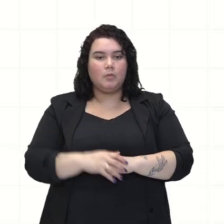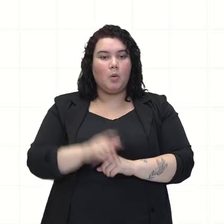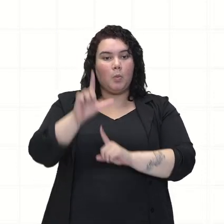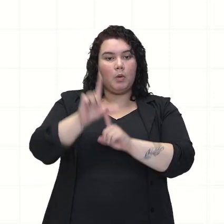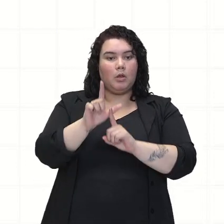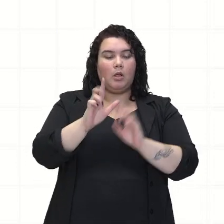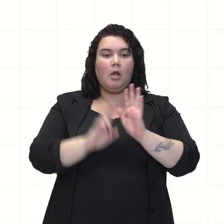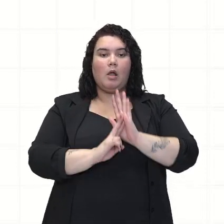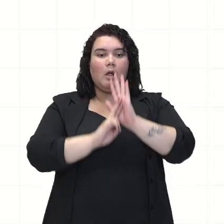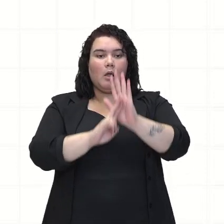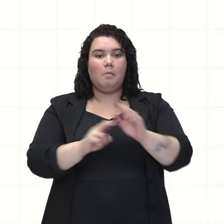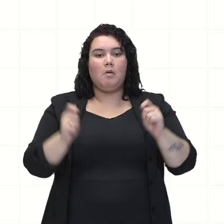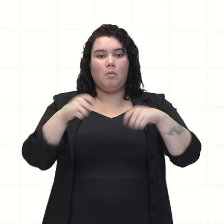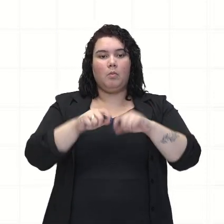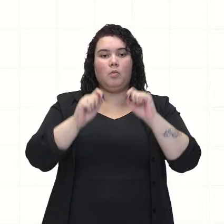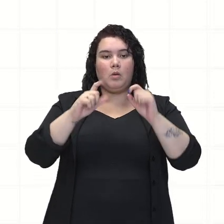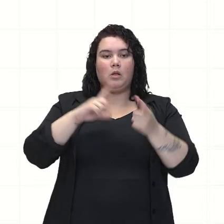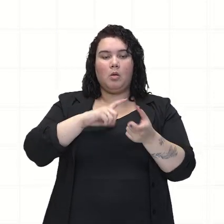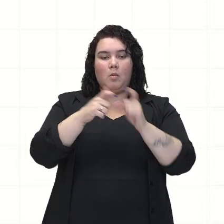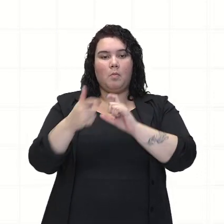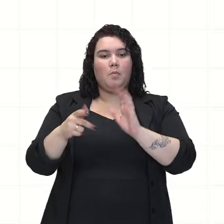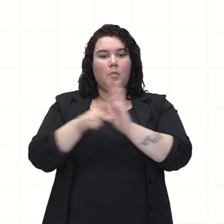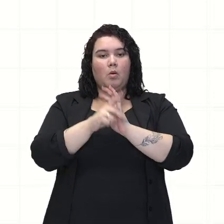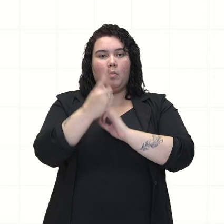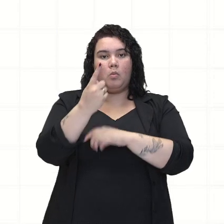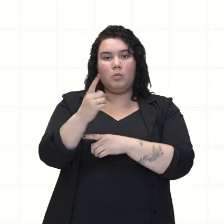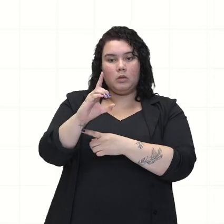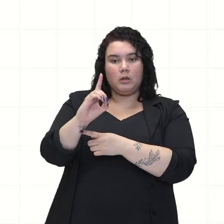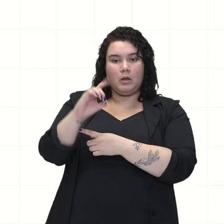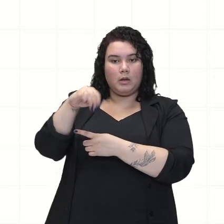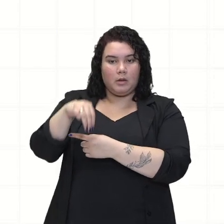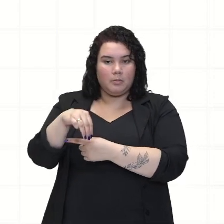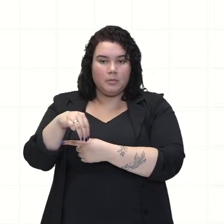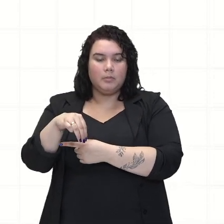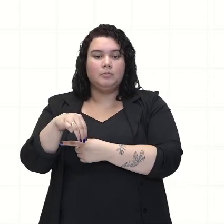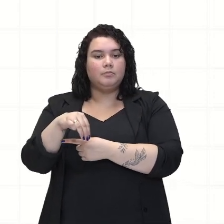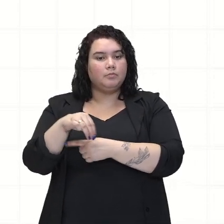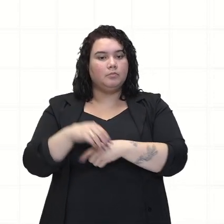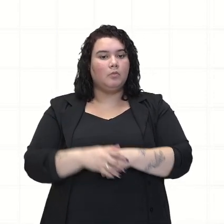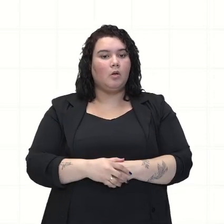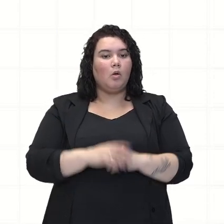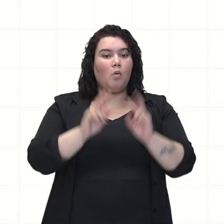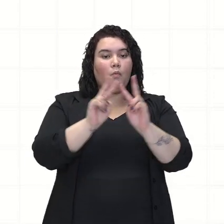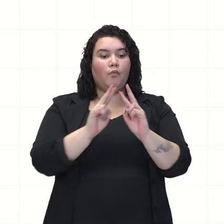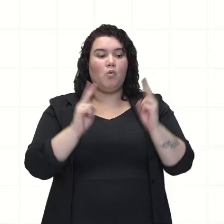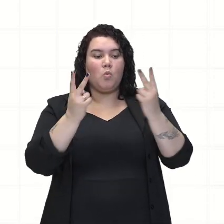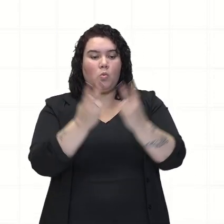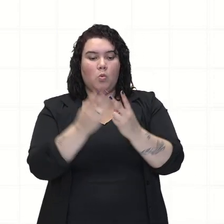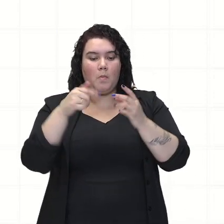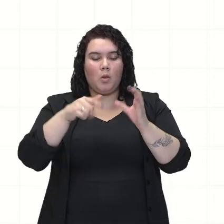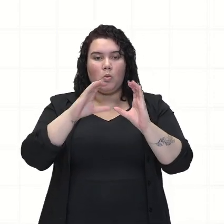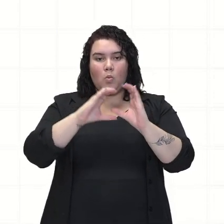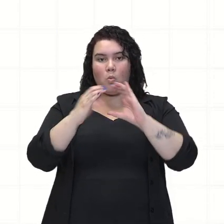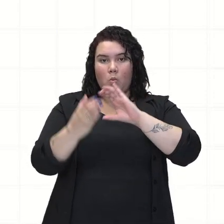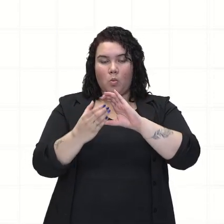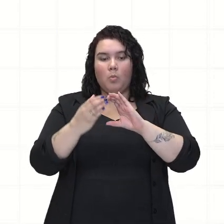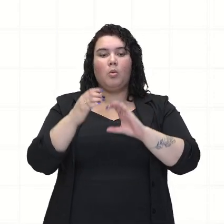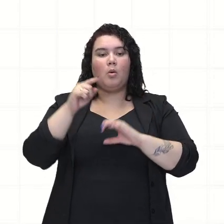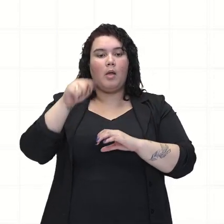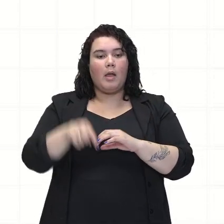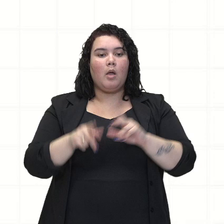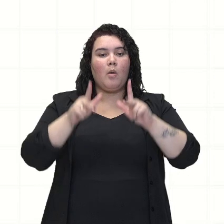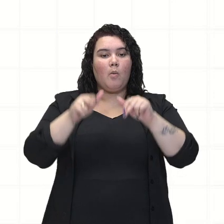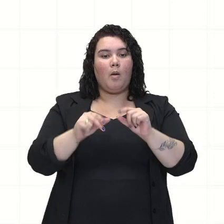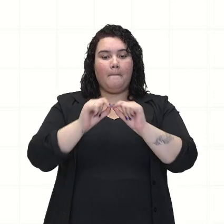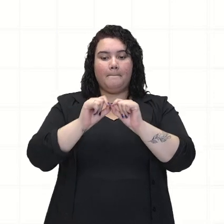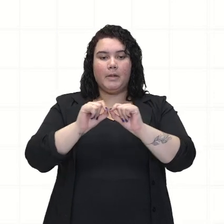representa a capacidade de um cubo de aresta igual a 1 decímetro. Como o volume de um cubo é igual à medida da aresta elevada